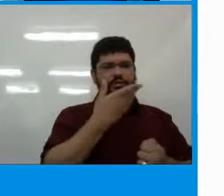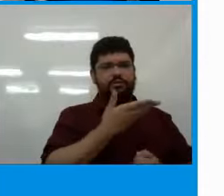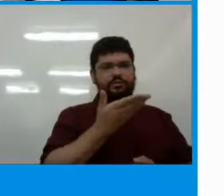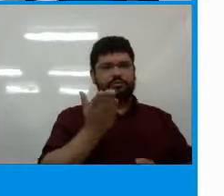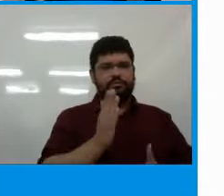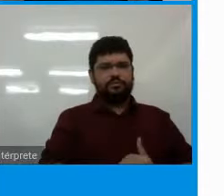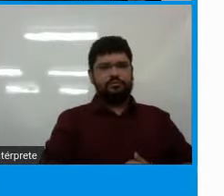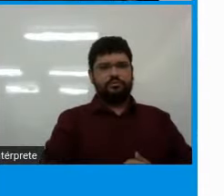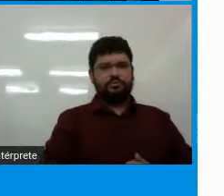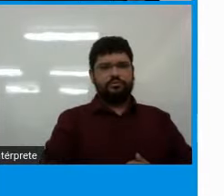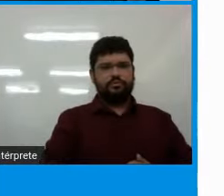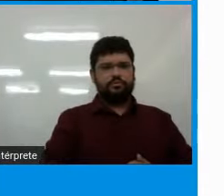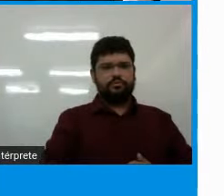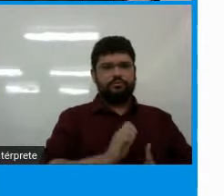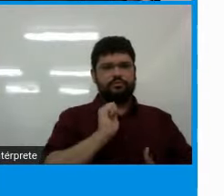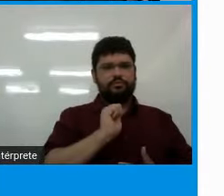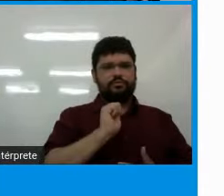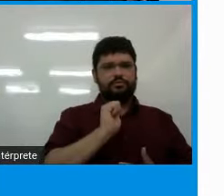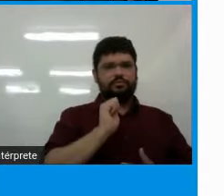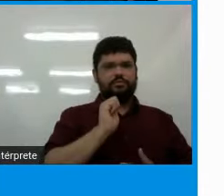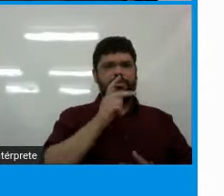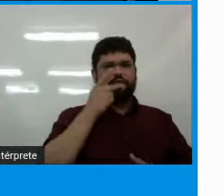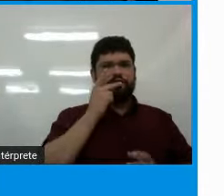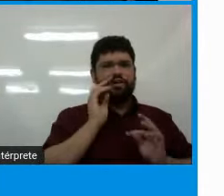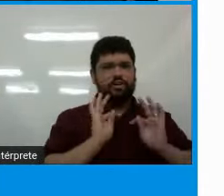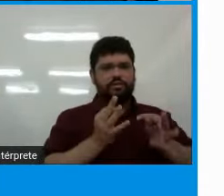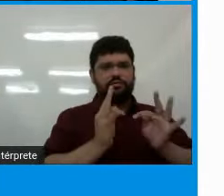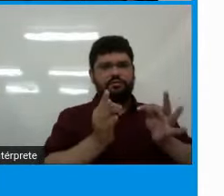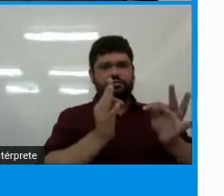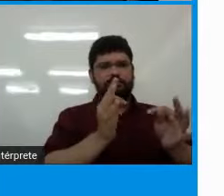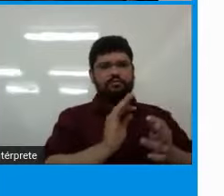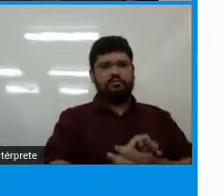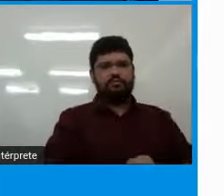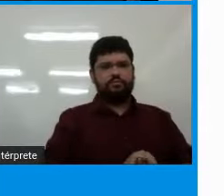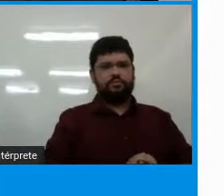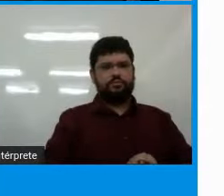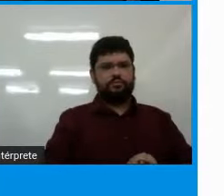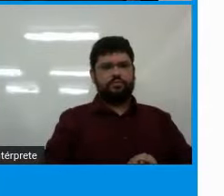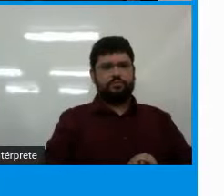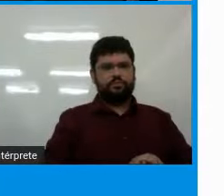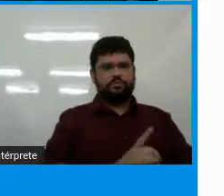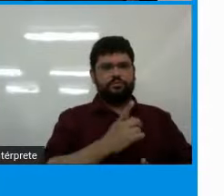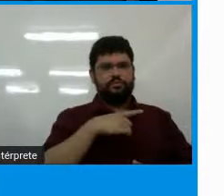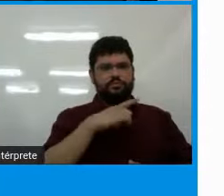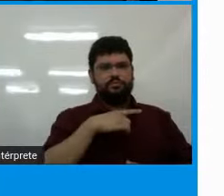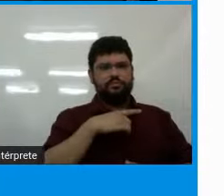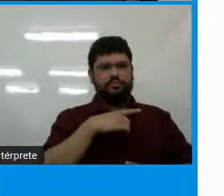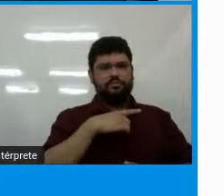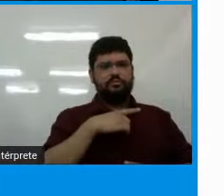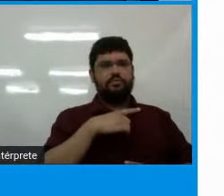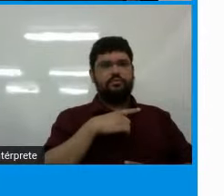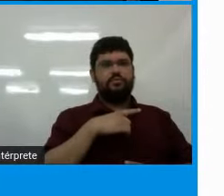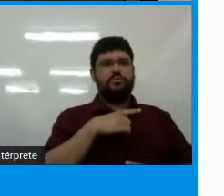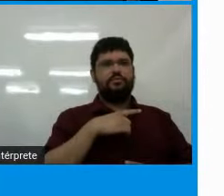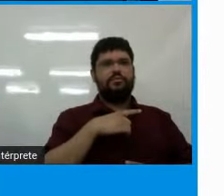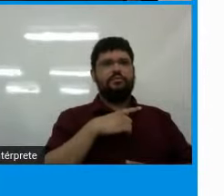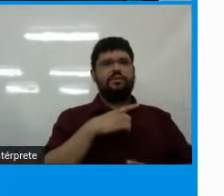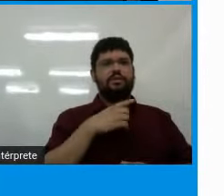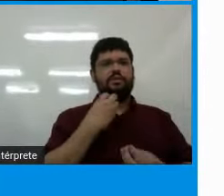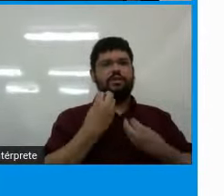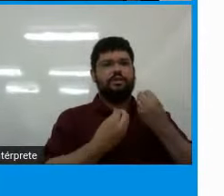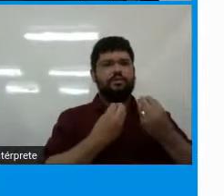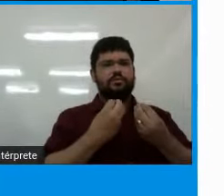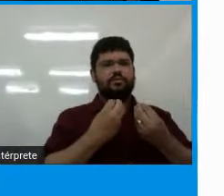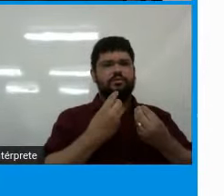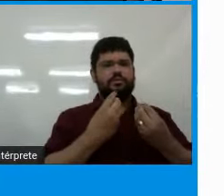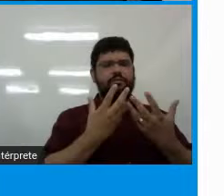possa, de fato, trabalhar numa arquitetura tecnológica que tenha o efeito, que tenha o alcance e entregue